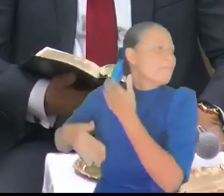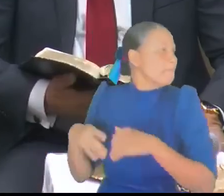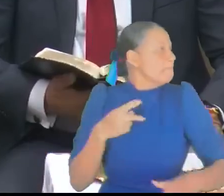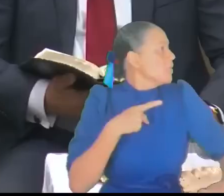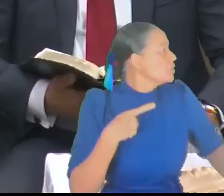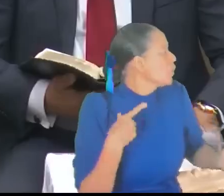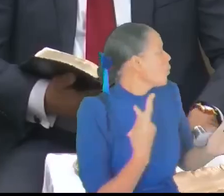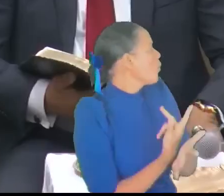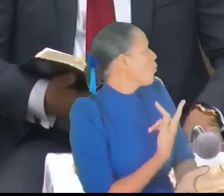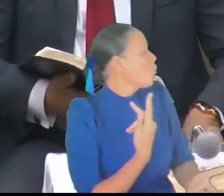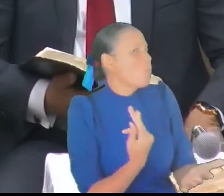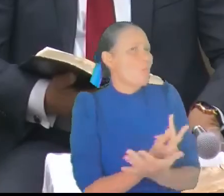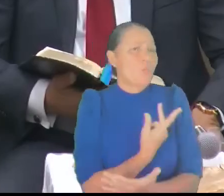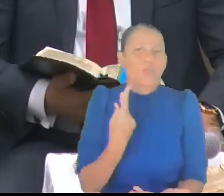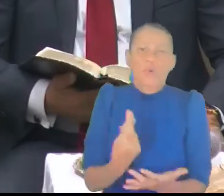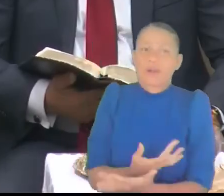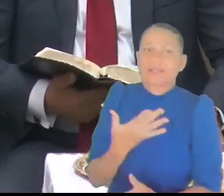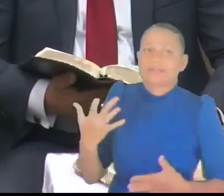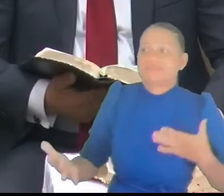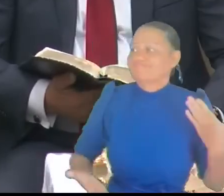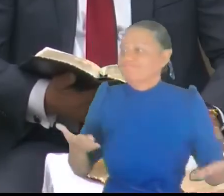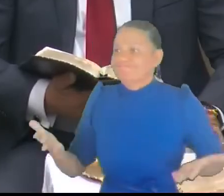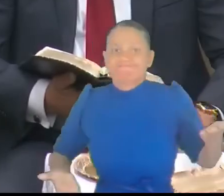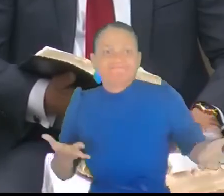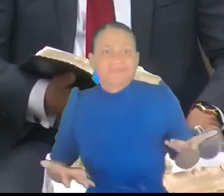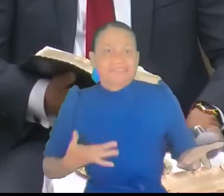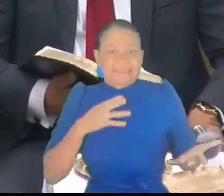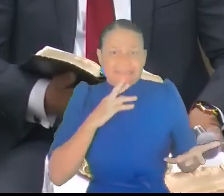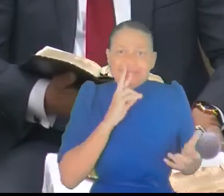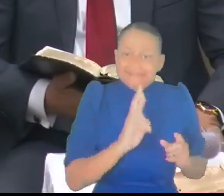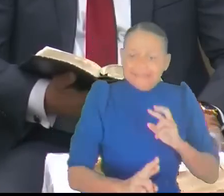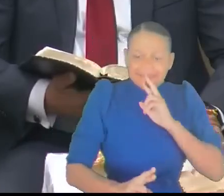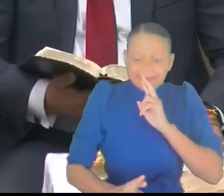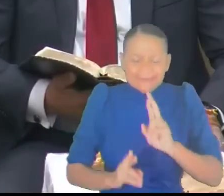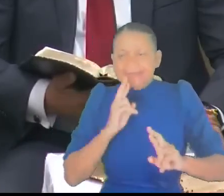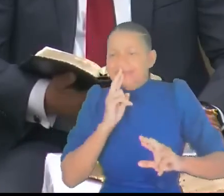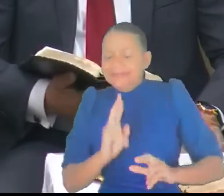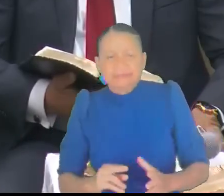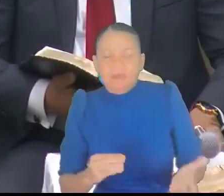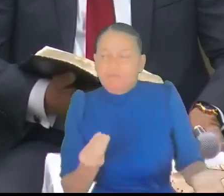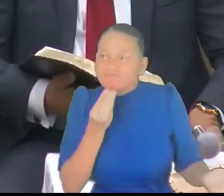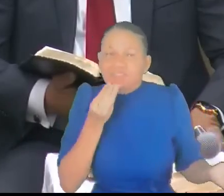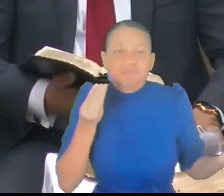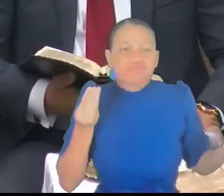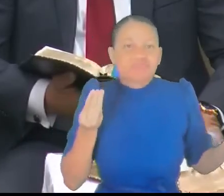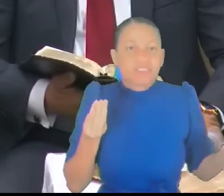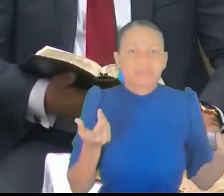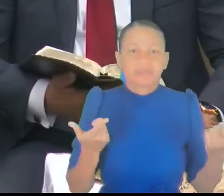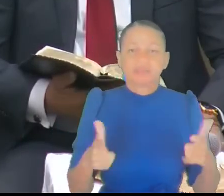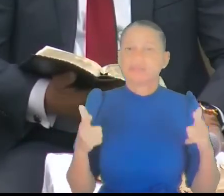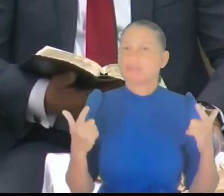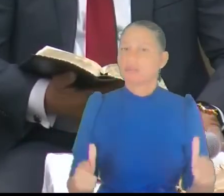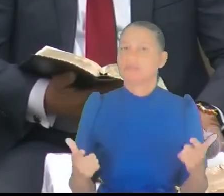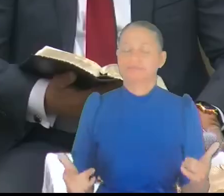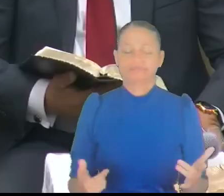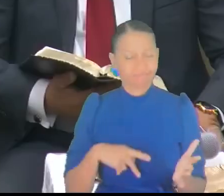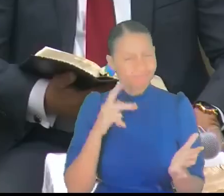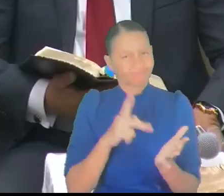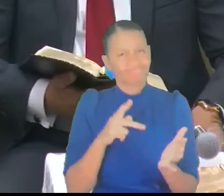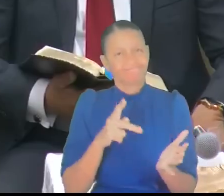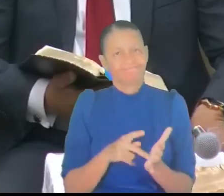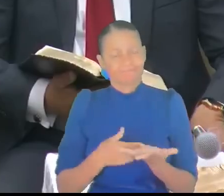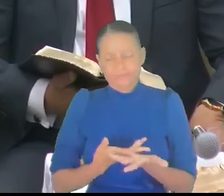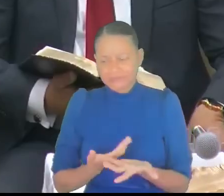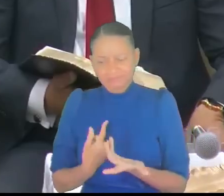está acontecendo? E a gente procura uma resposta óbvia e não acha. Sinceramente, eu não